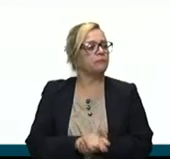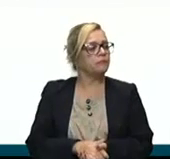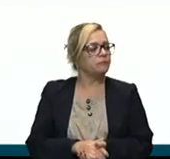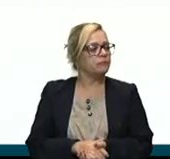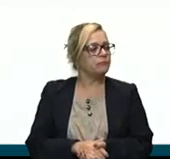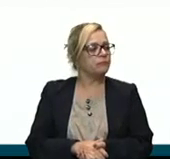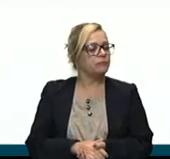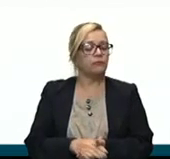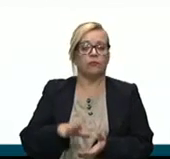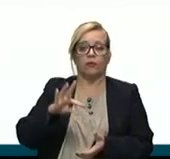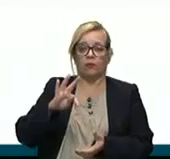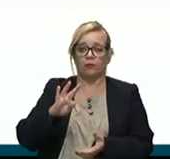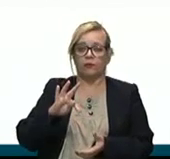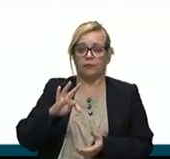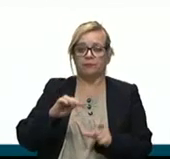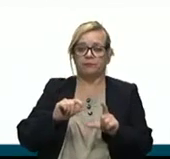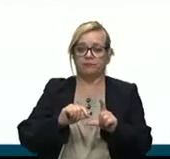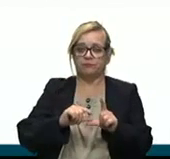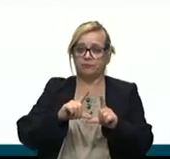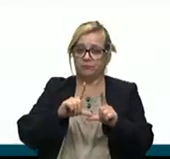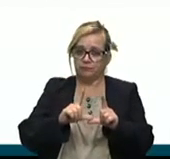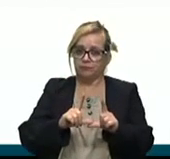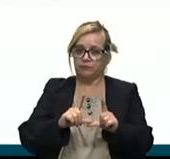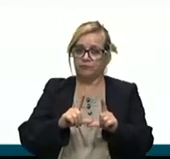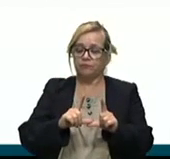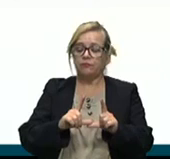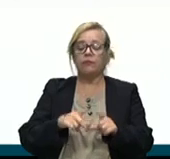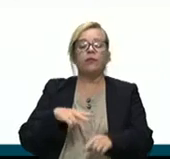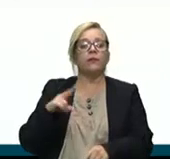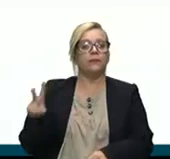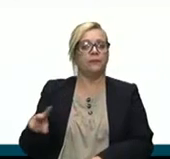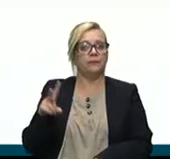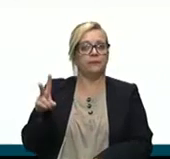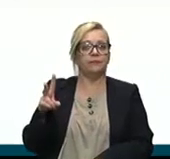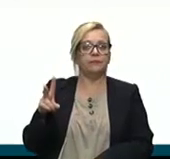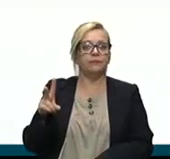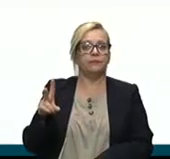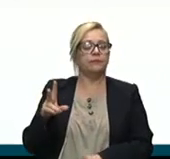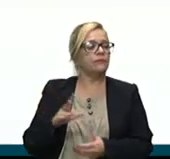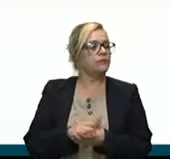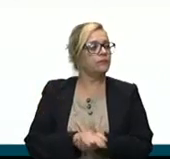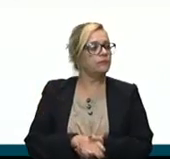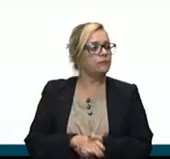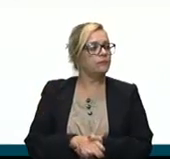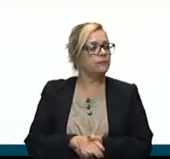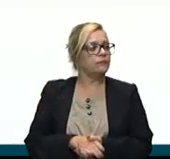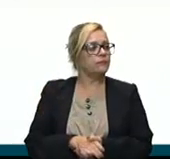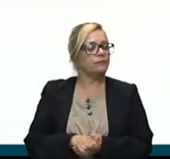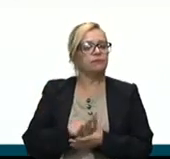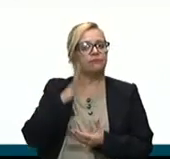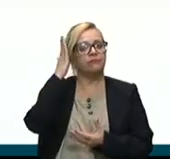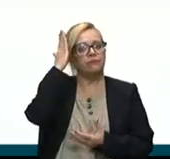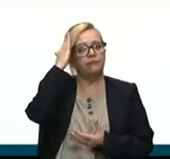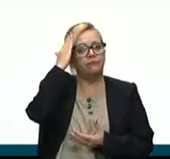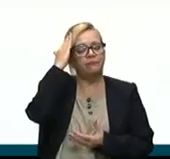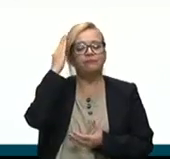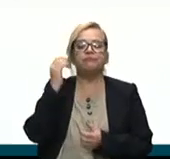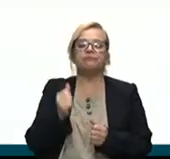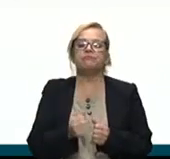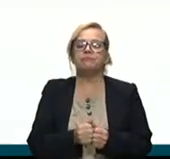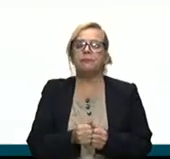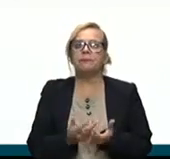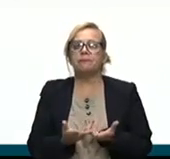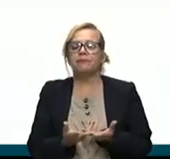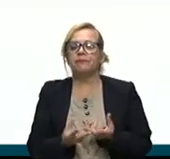E o T maiúsculo é o valor que nós vamos determinar por meio do TC. Esse aqui é o